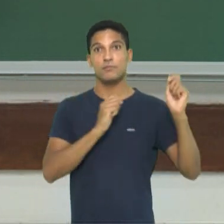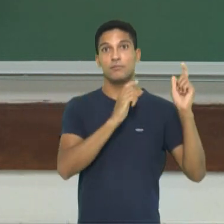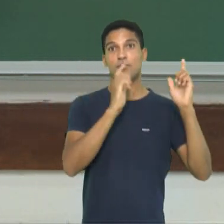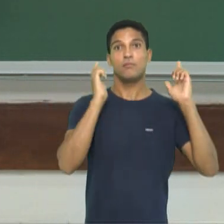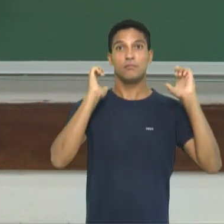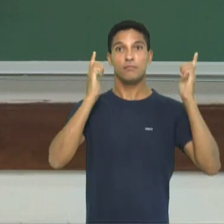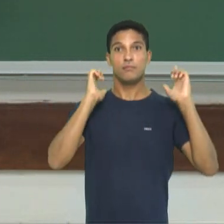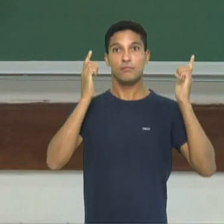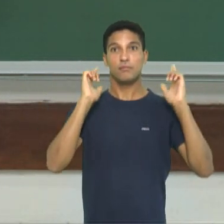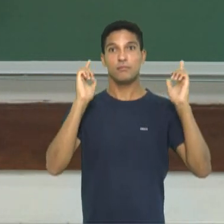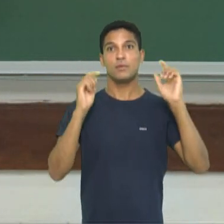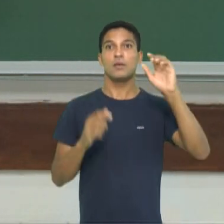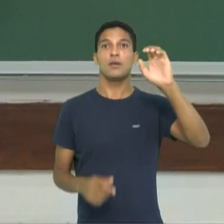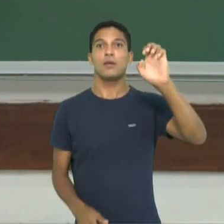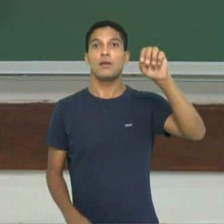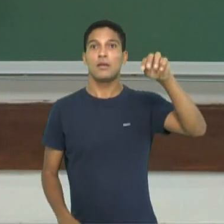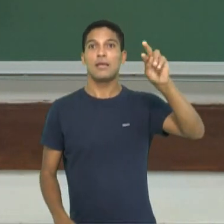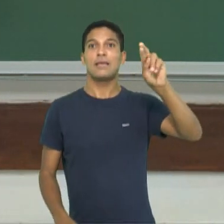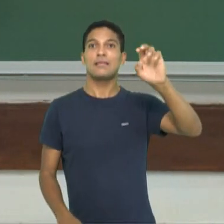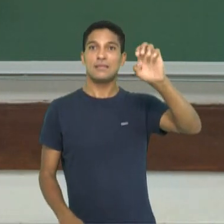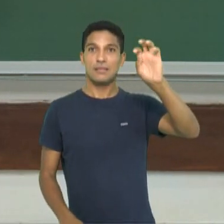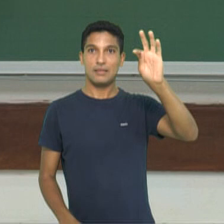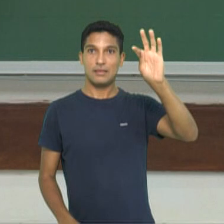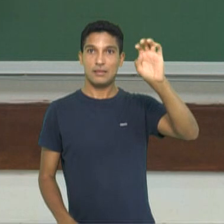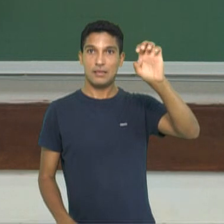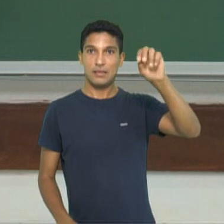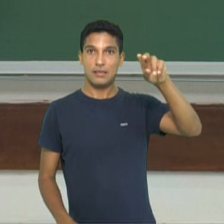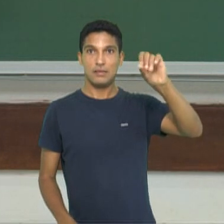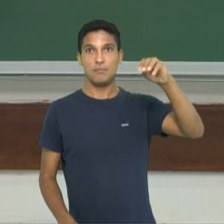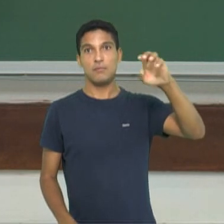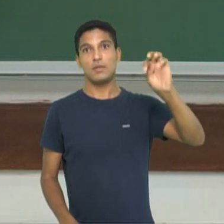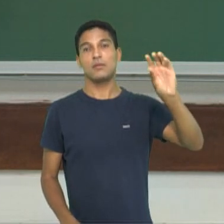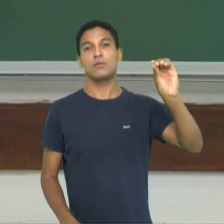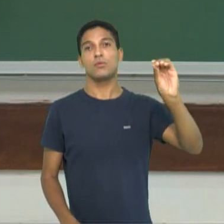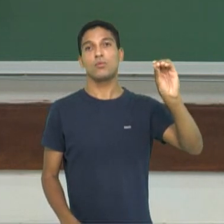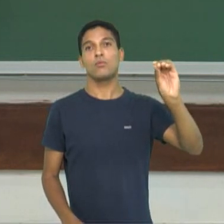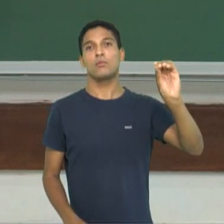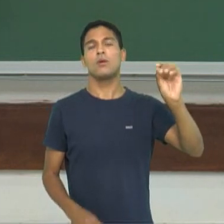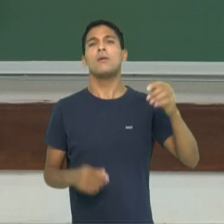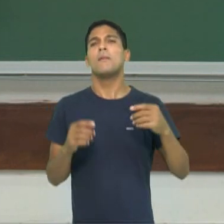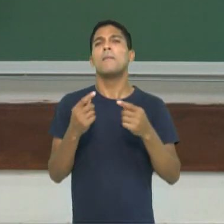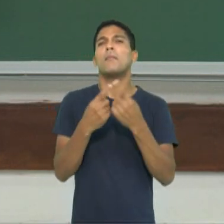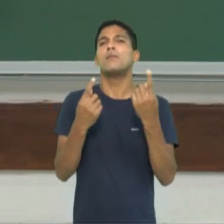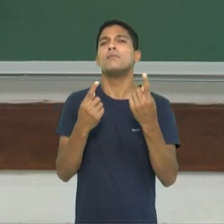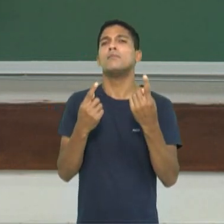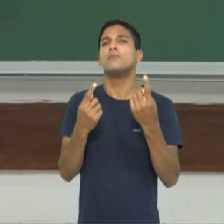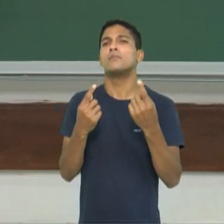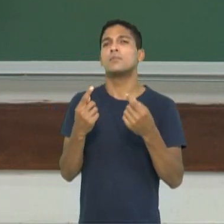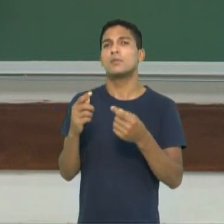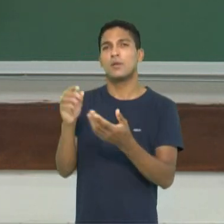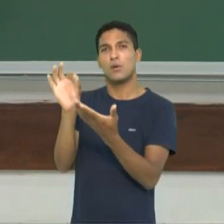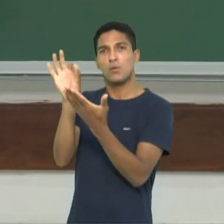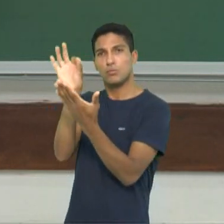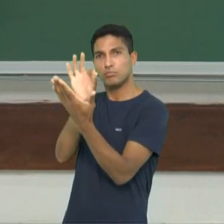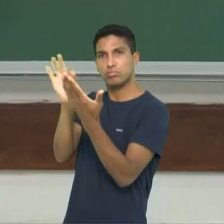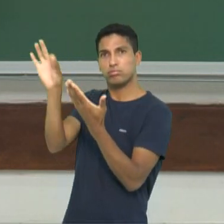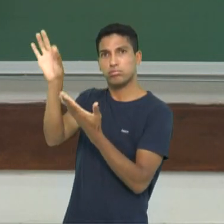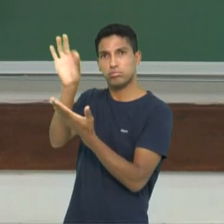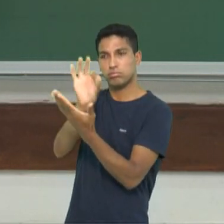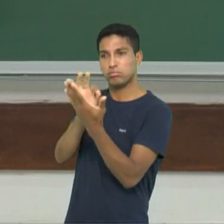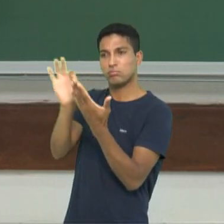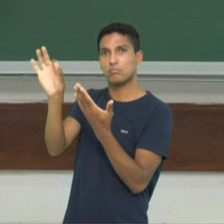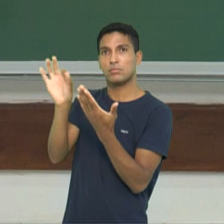de arte que é feita para entreter, para divertir, para causar a excitação sexual, como é o